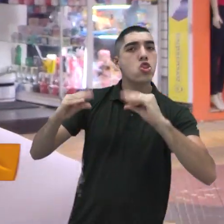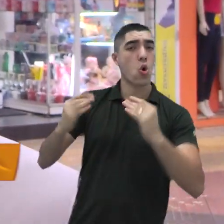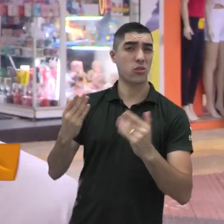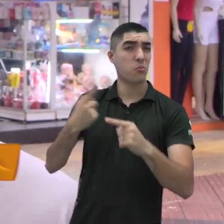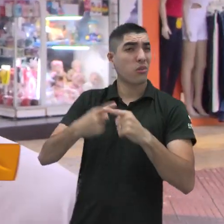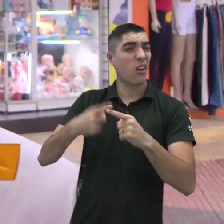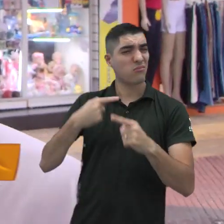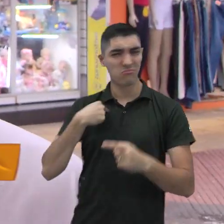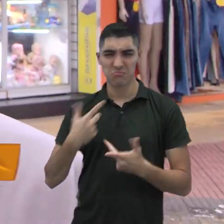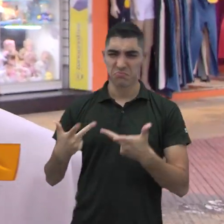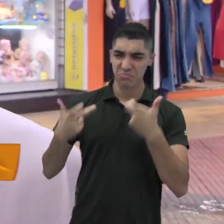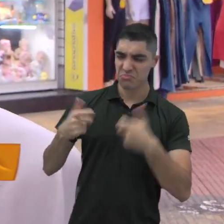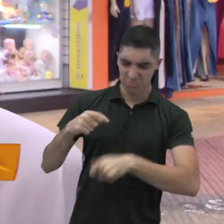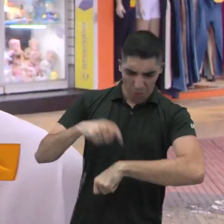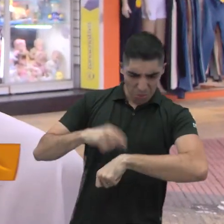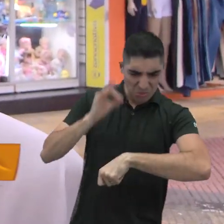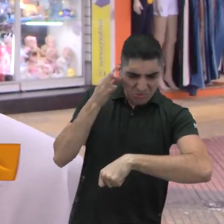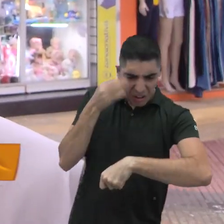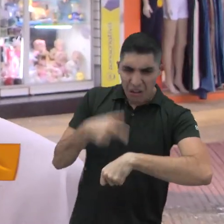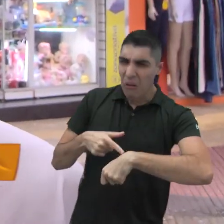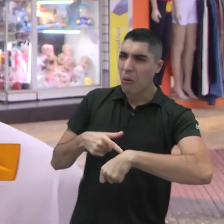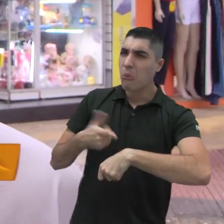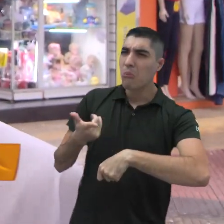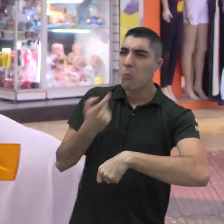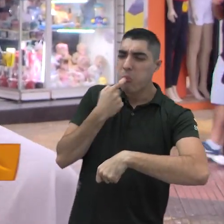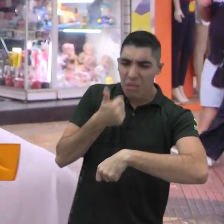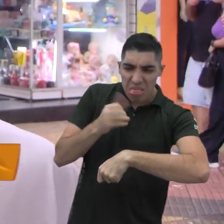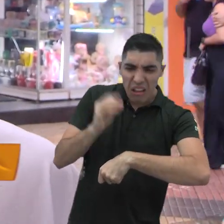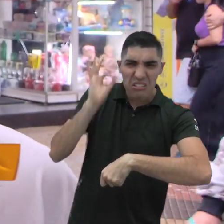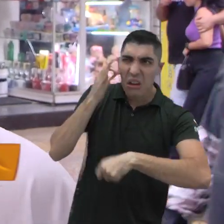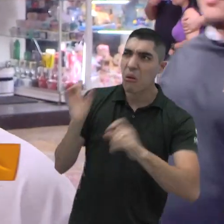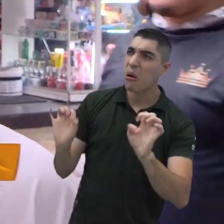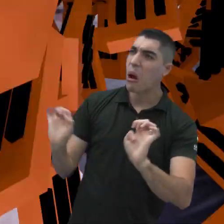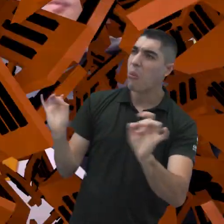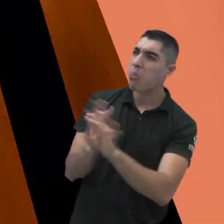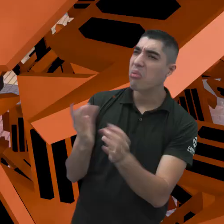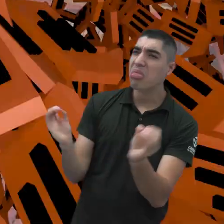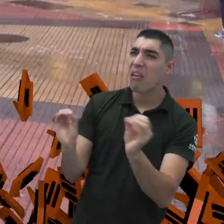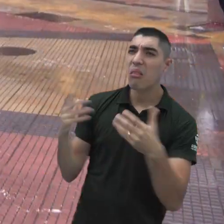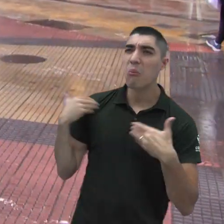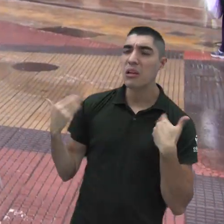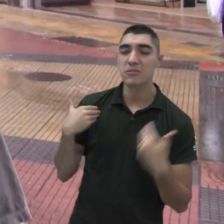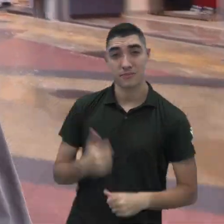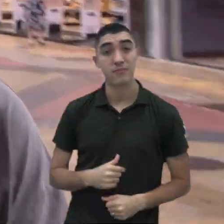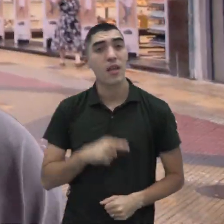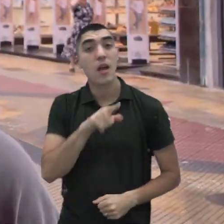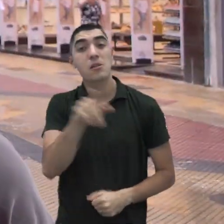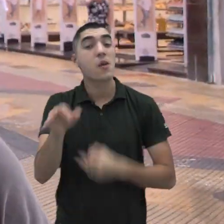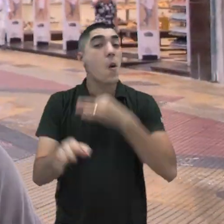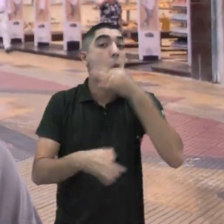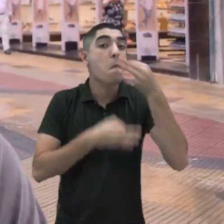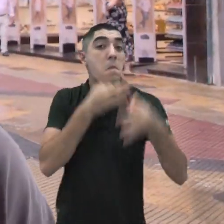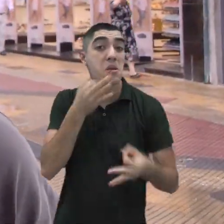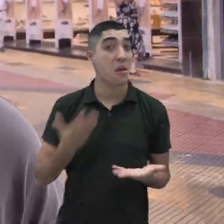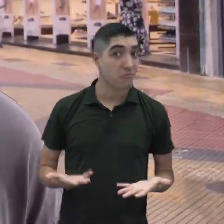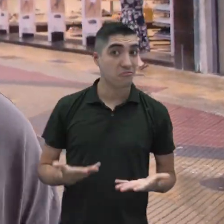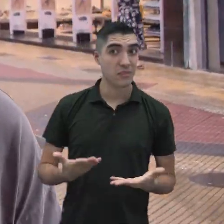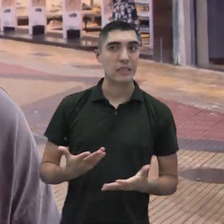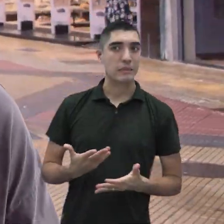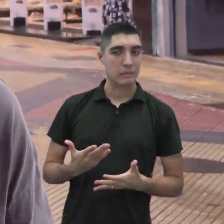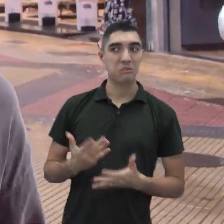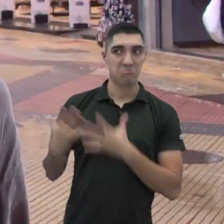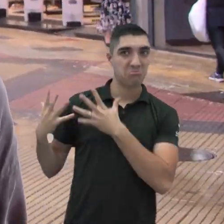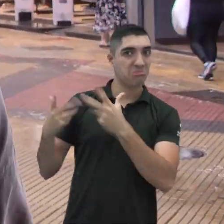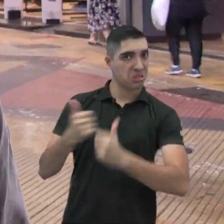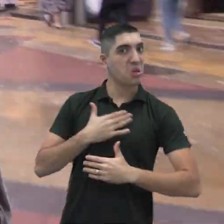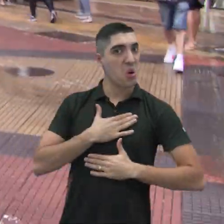à noite. Acho que às vezes falta muita coisa pra fazer em São José. Às vezes morre muito cedo a cidade, tá ligado? E aí, pessoal, o que vocês acharam das respostas da galera? Eu acho que